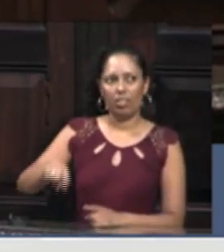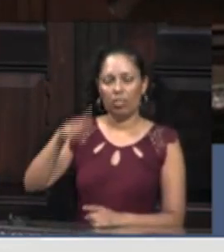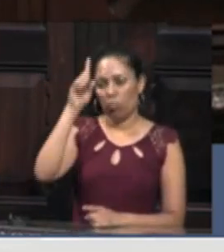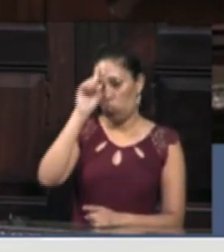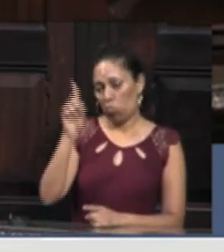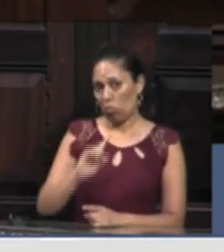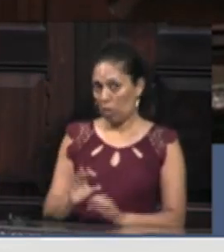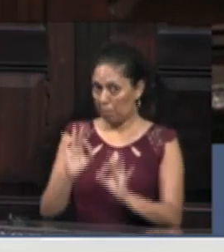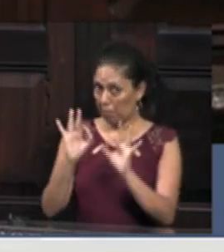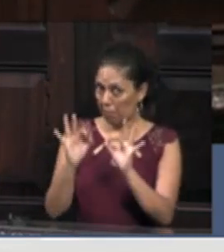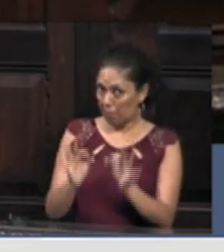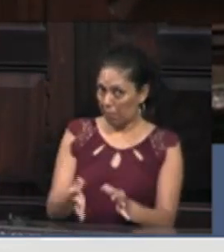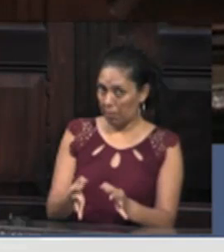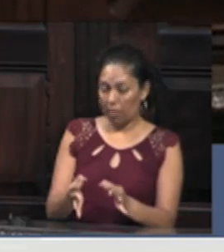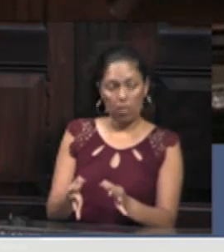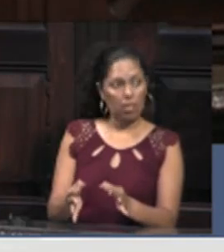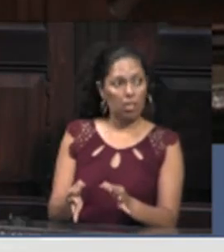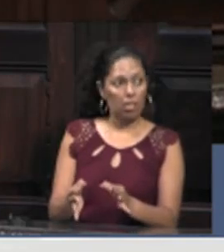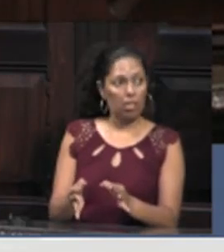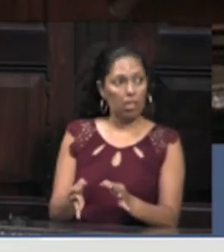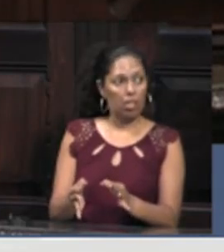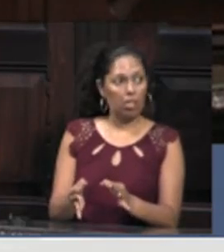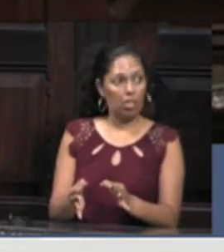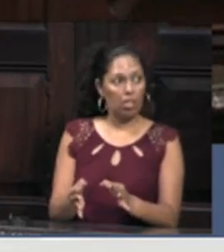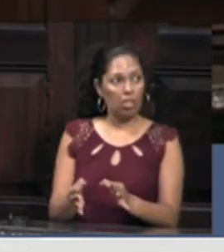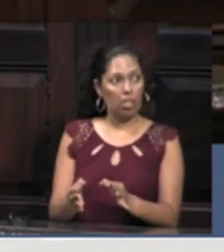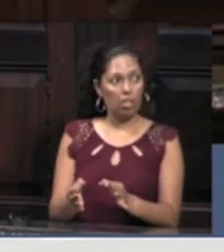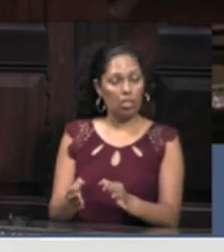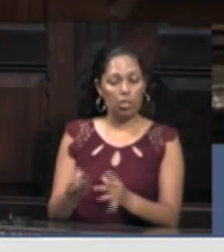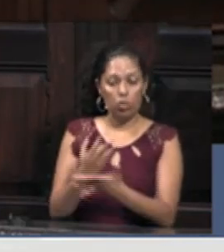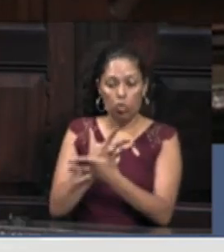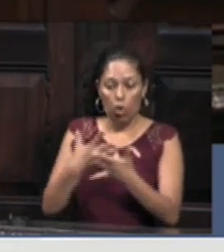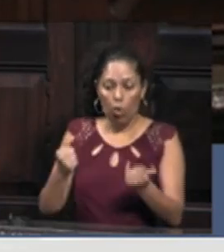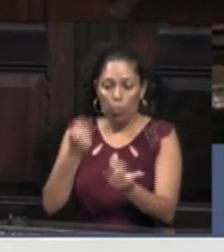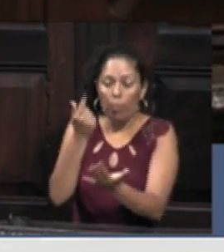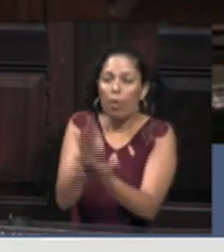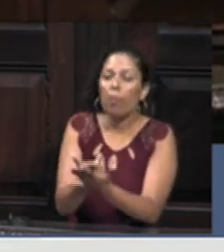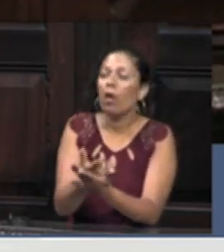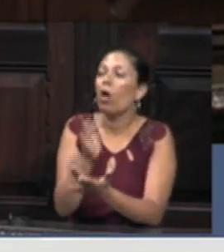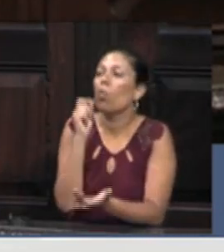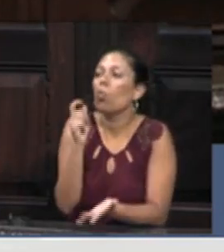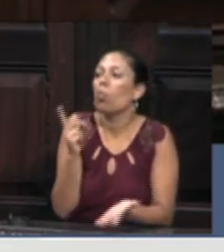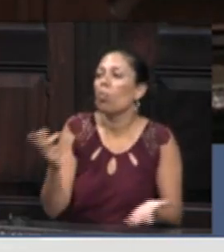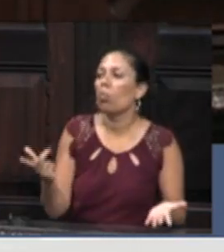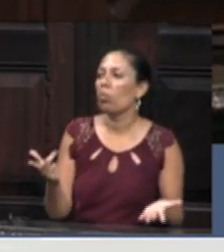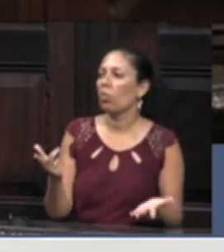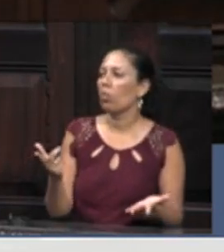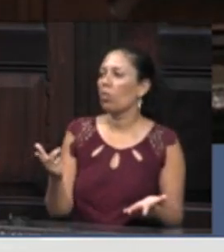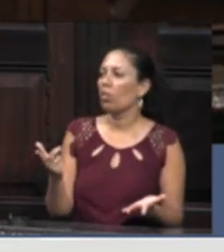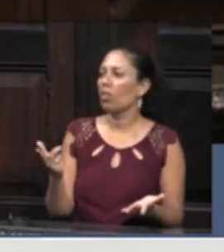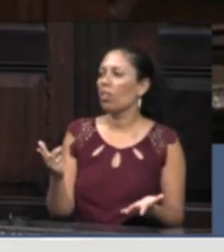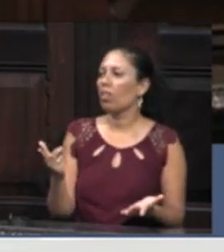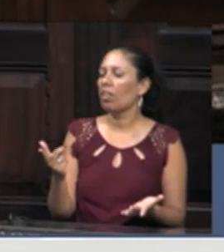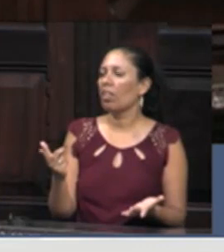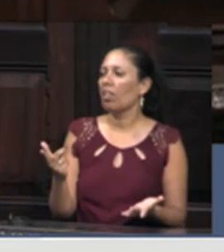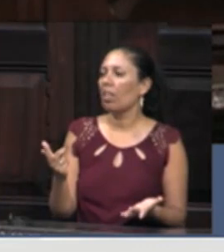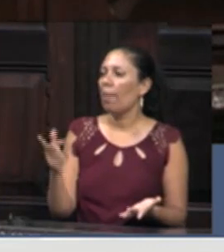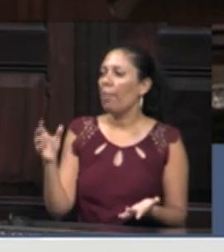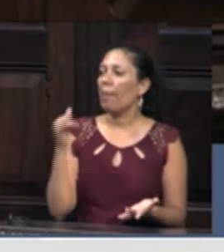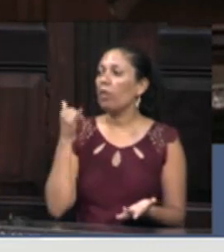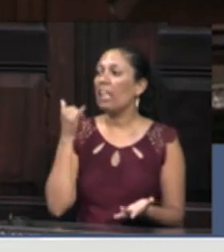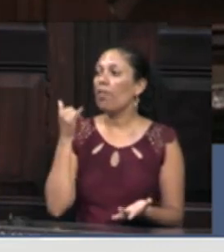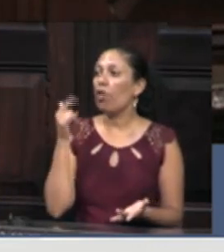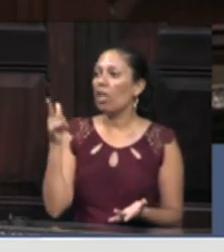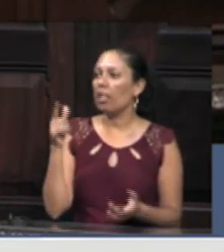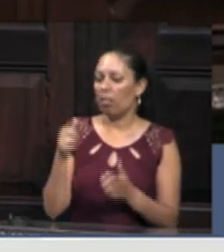certeza do volume de restos a pagar. ele estaria hoje